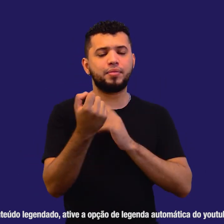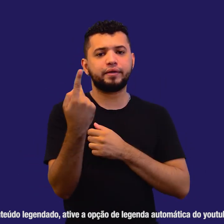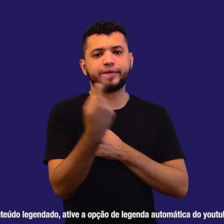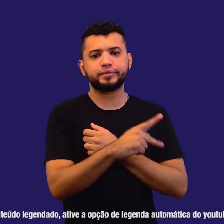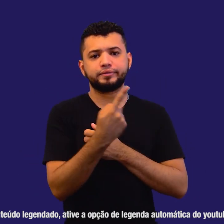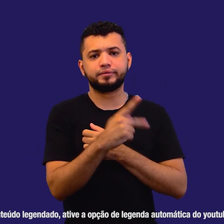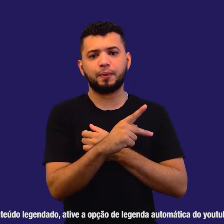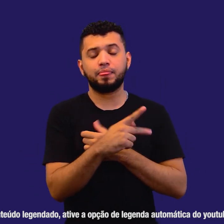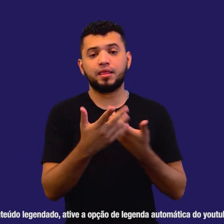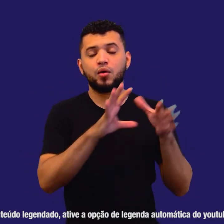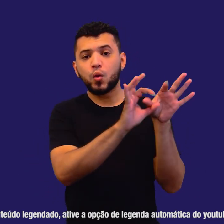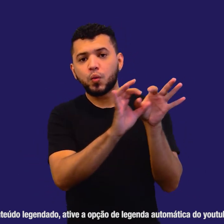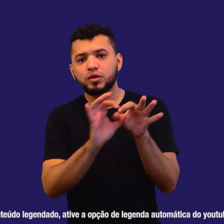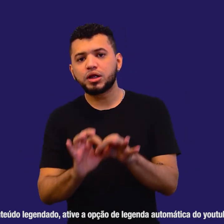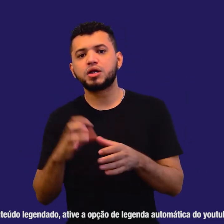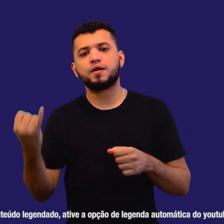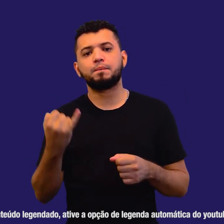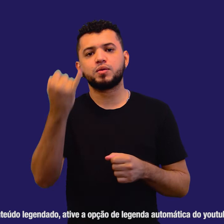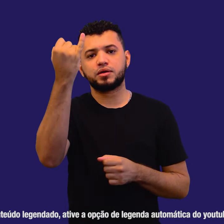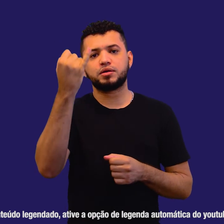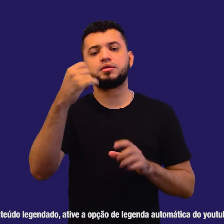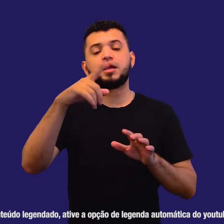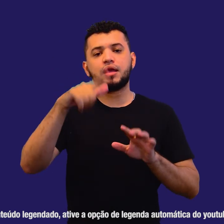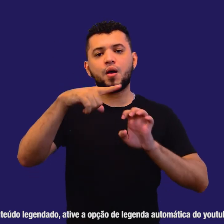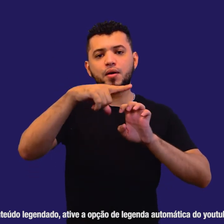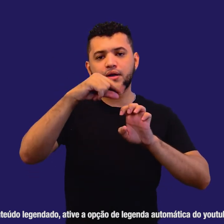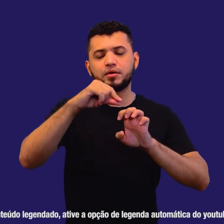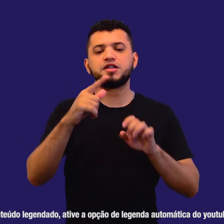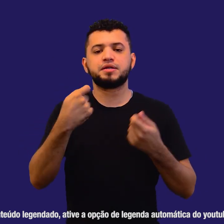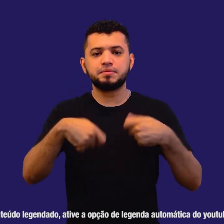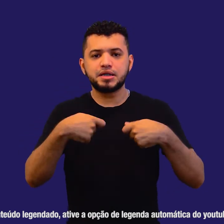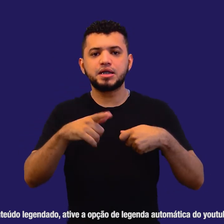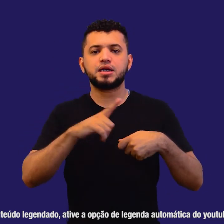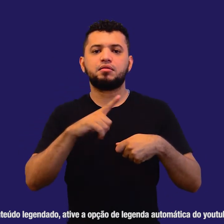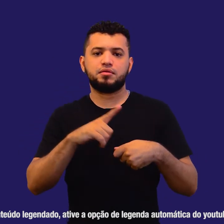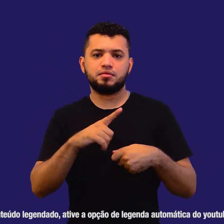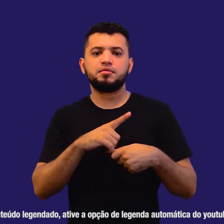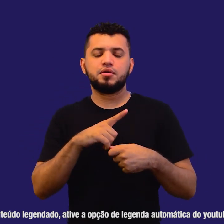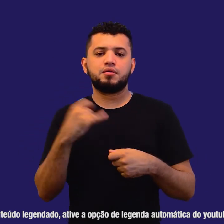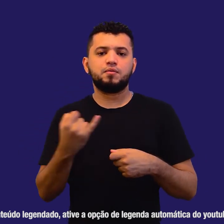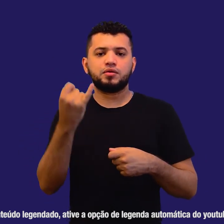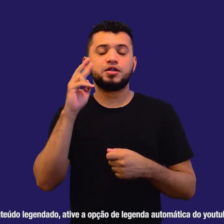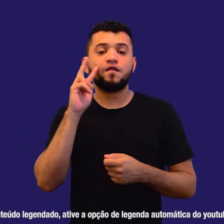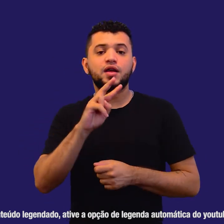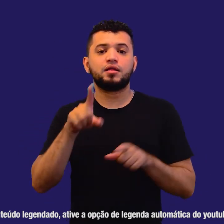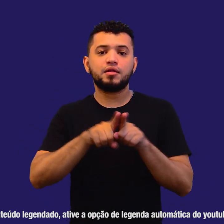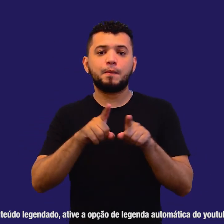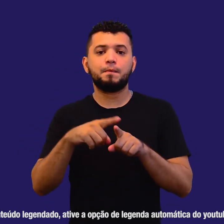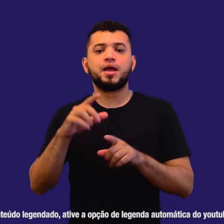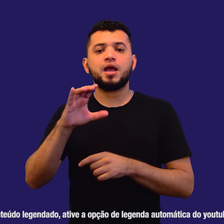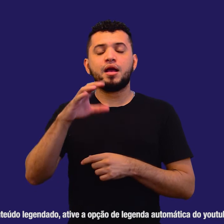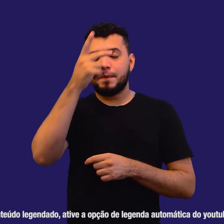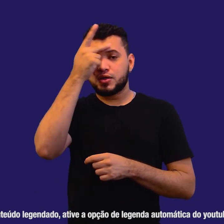assim, esse contexto é muito importante, é um contexto de empreendedorismo hoje que tem que ser levado em consideração, considerando, inclusive, o nosso cliente